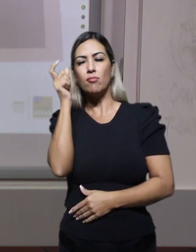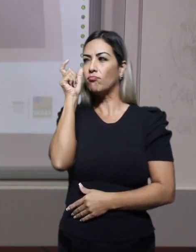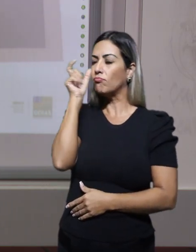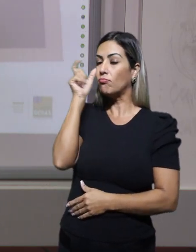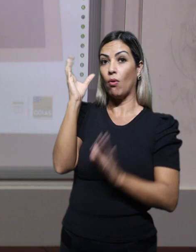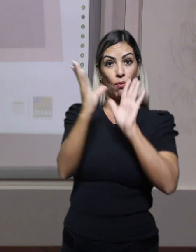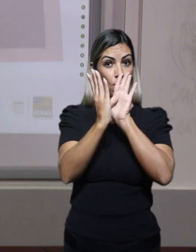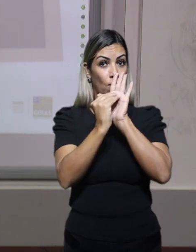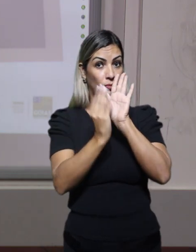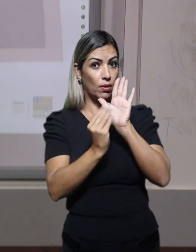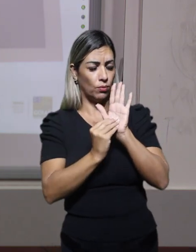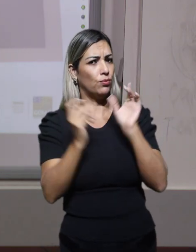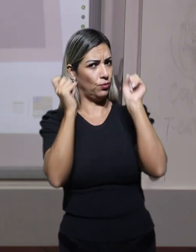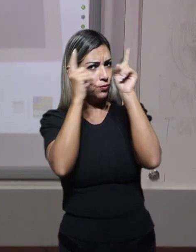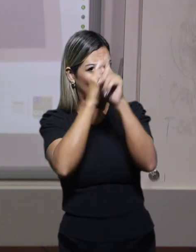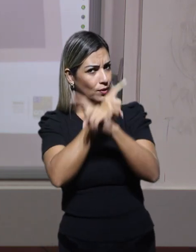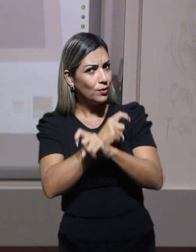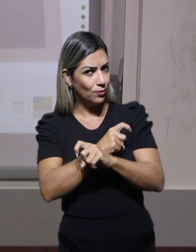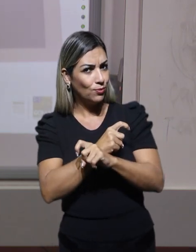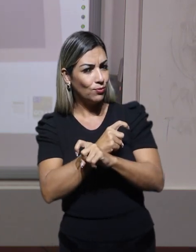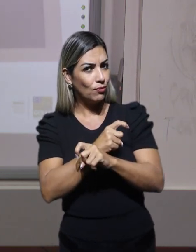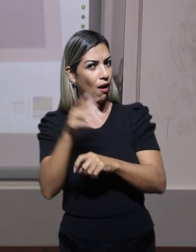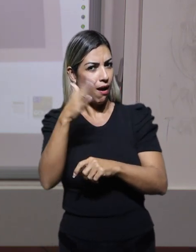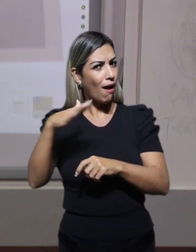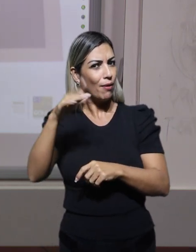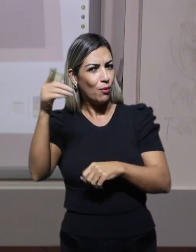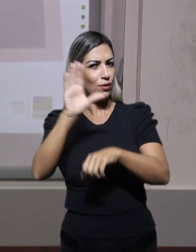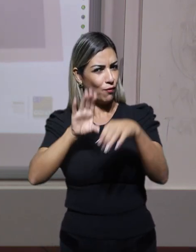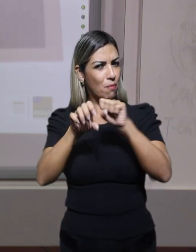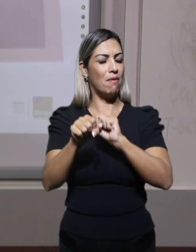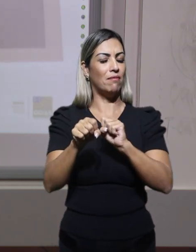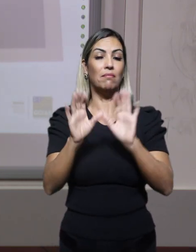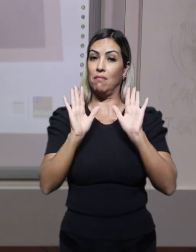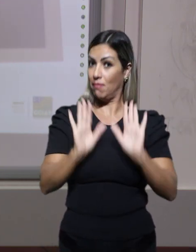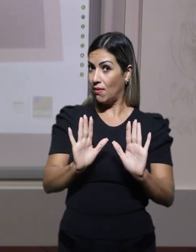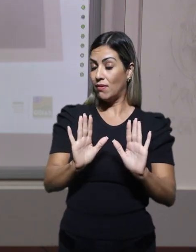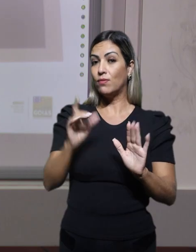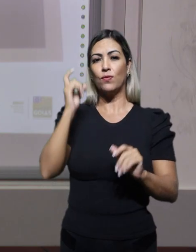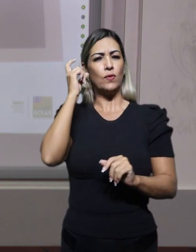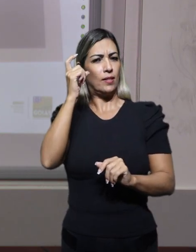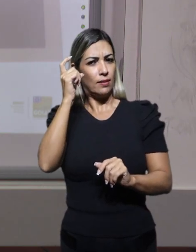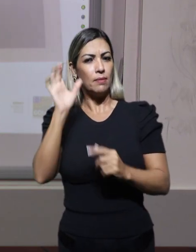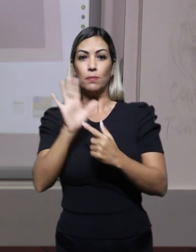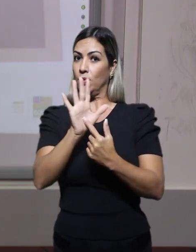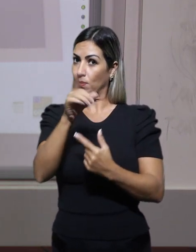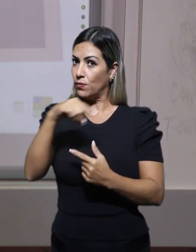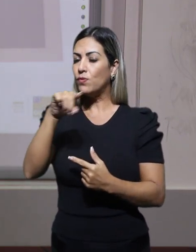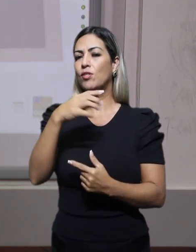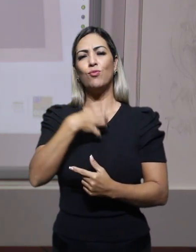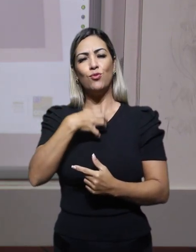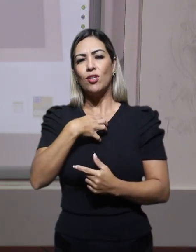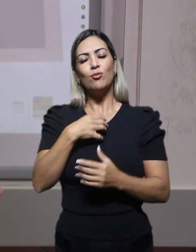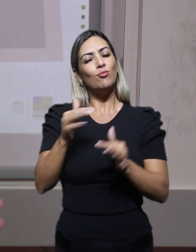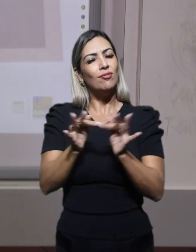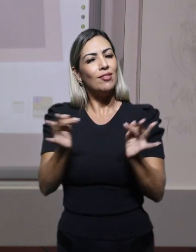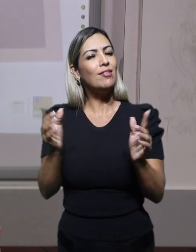um pouco difícil para quem não é da área, mas eu vou tentar trazer aqui para vocês da maneira mais